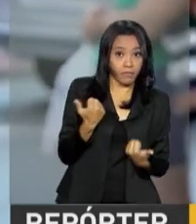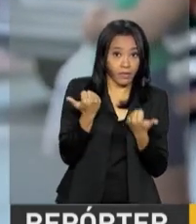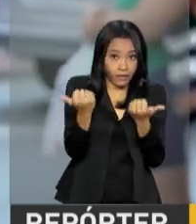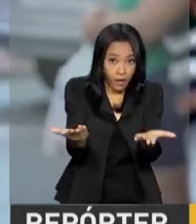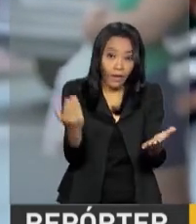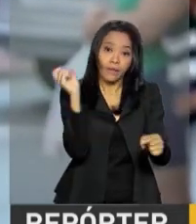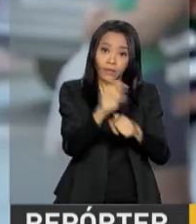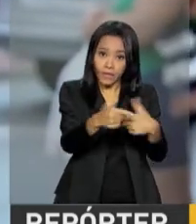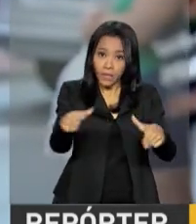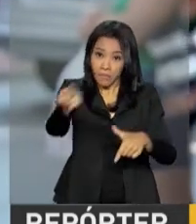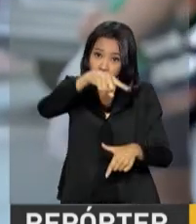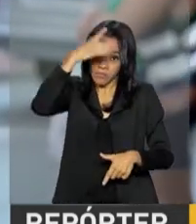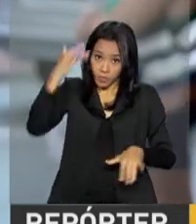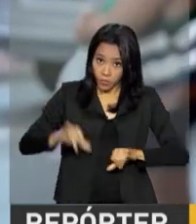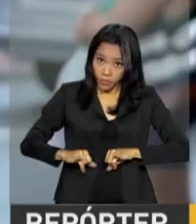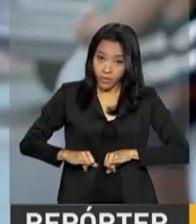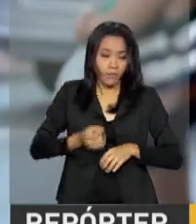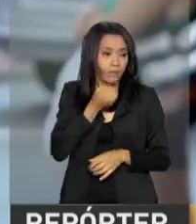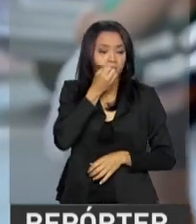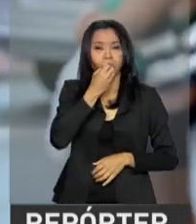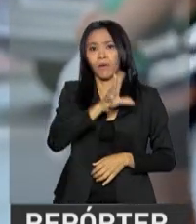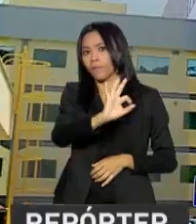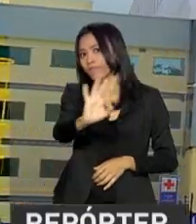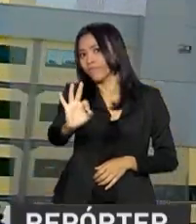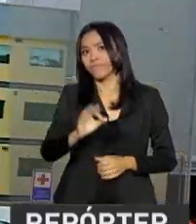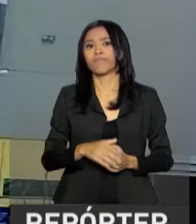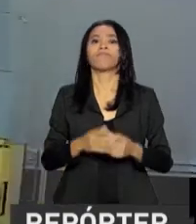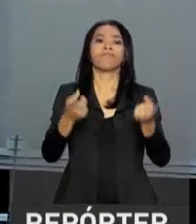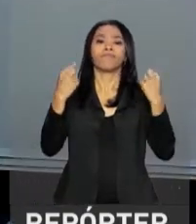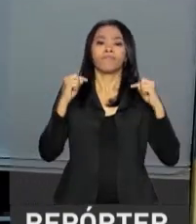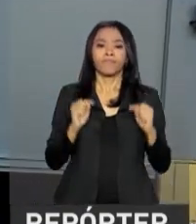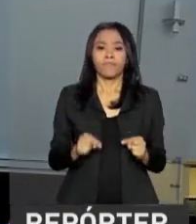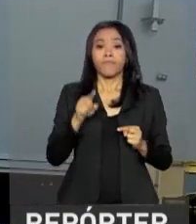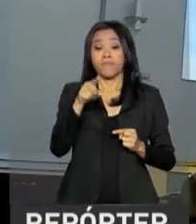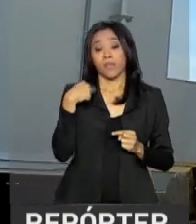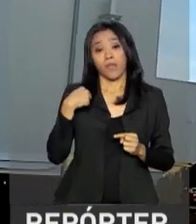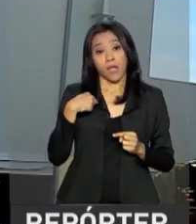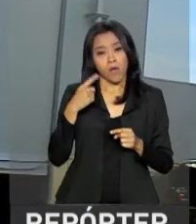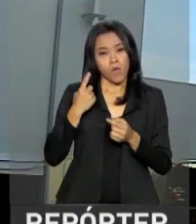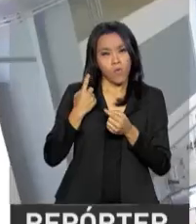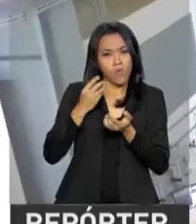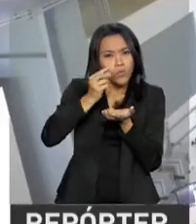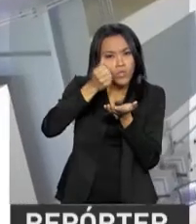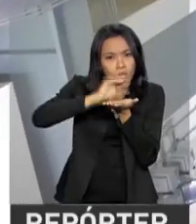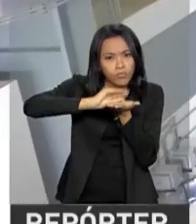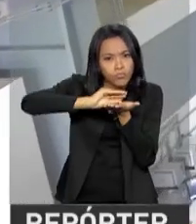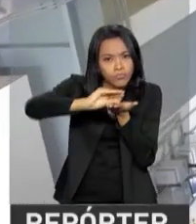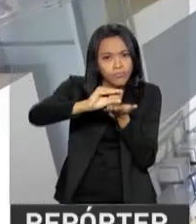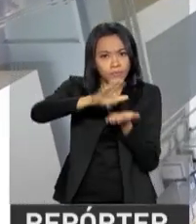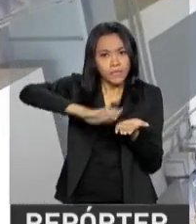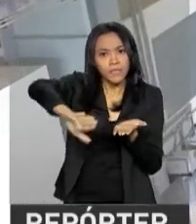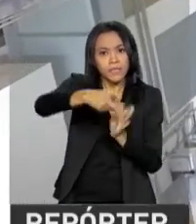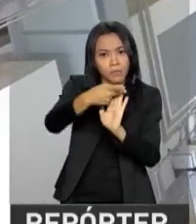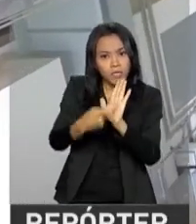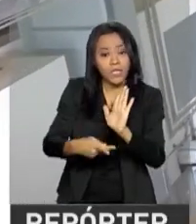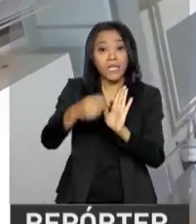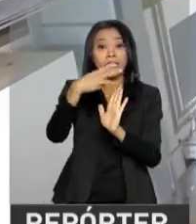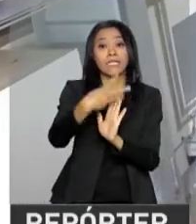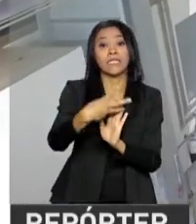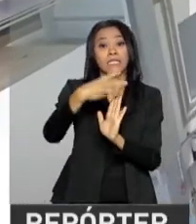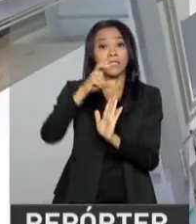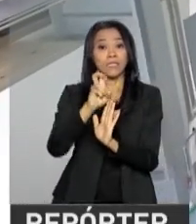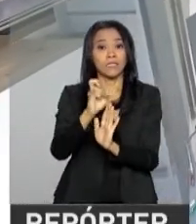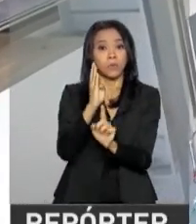essa gente sofrida, bom demais. A previsão de investimentos no PROSUB é de mais de 35 bilhões